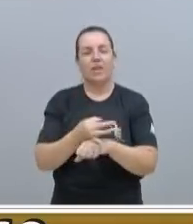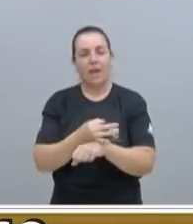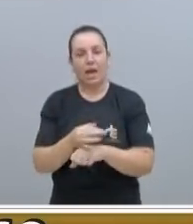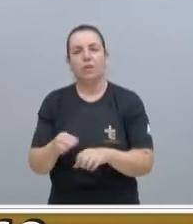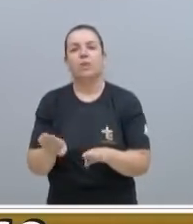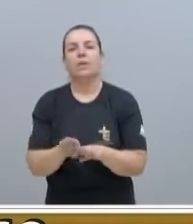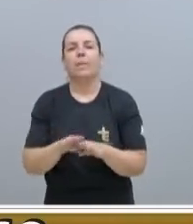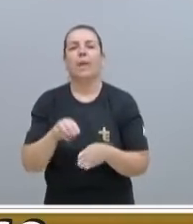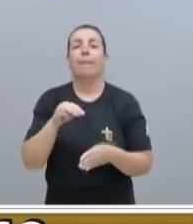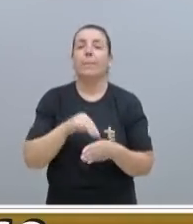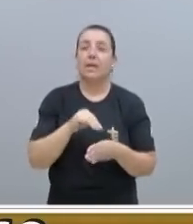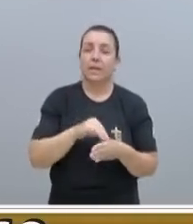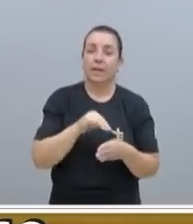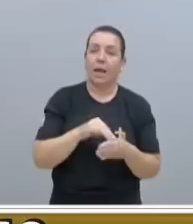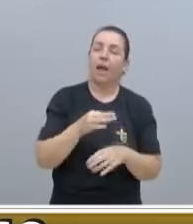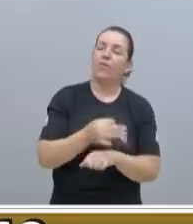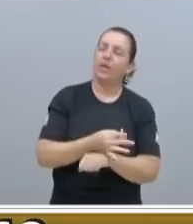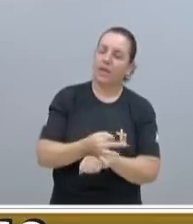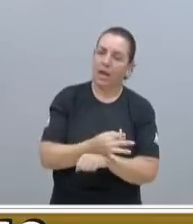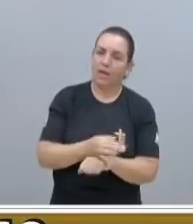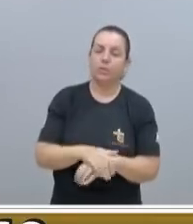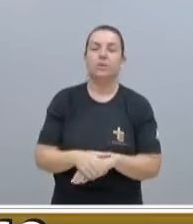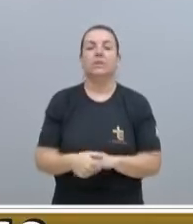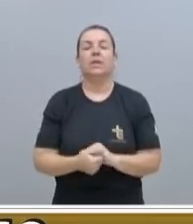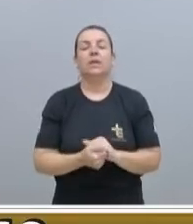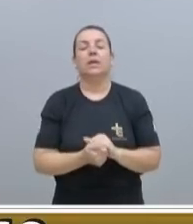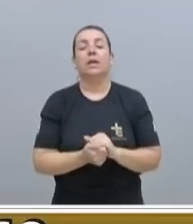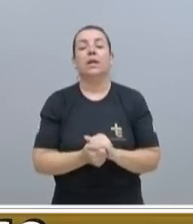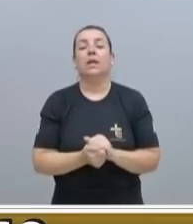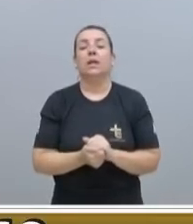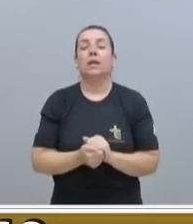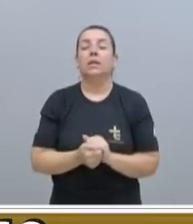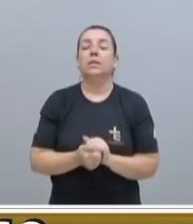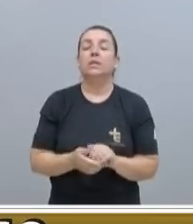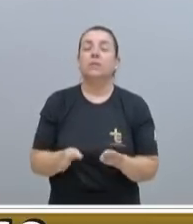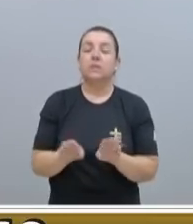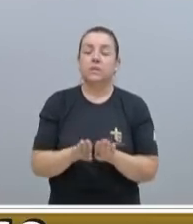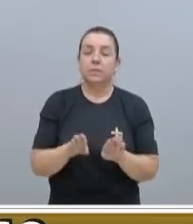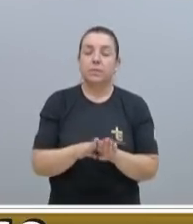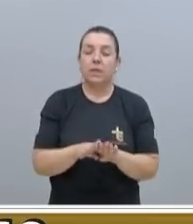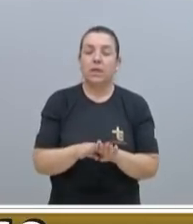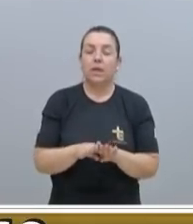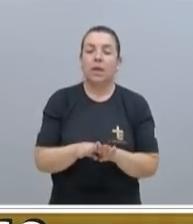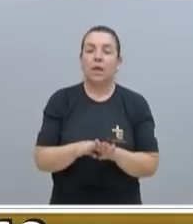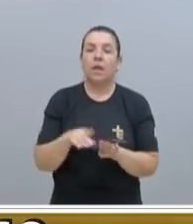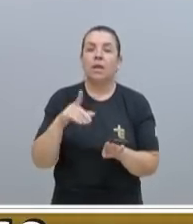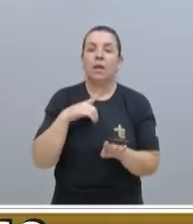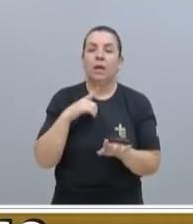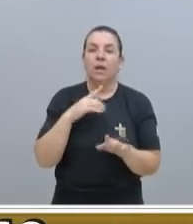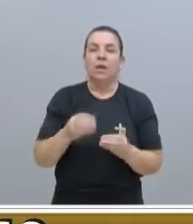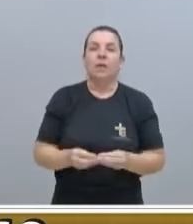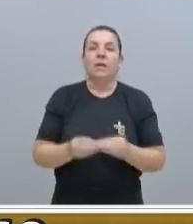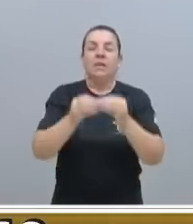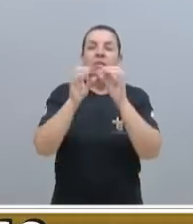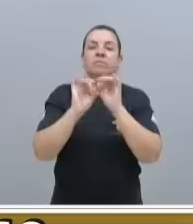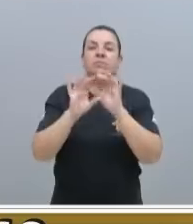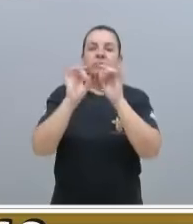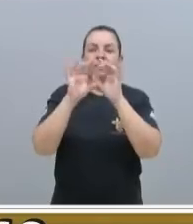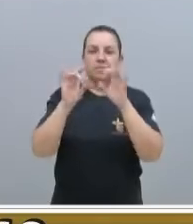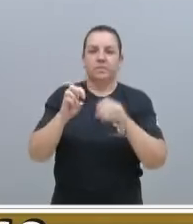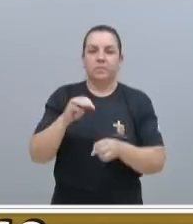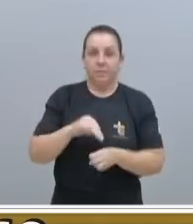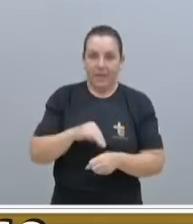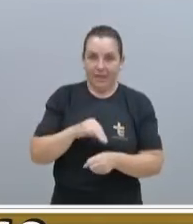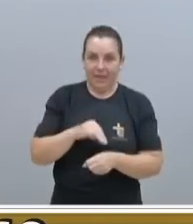utilizar tanto quanto fortaleza 27 maringá 31 também tem uma grande celebração em torno da catedral então